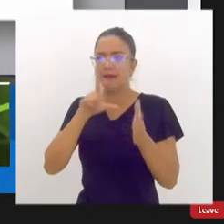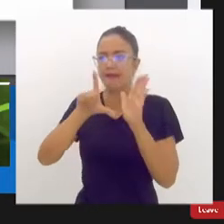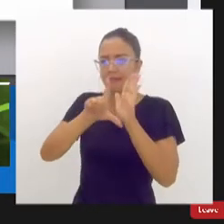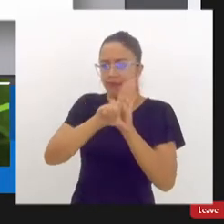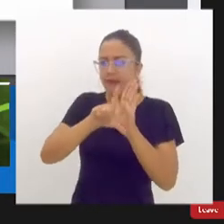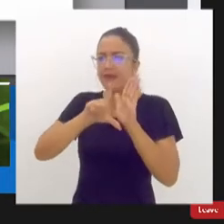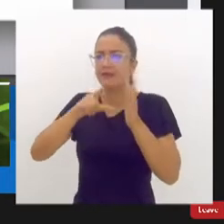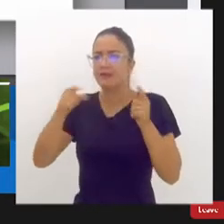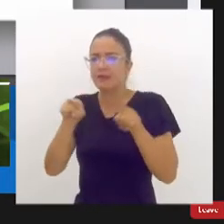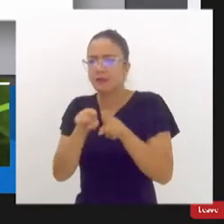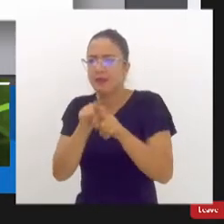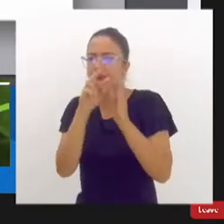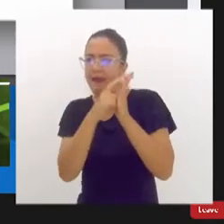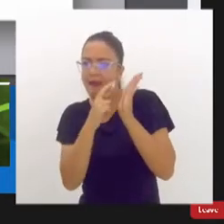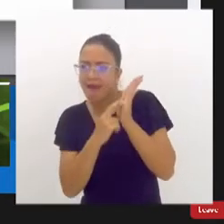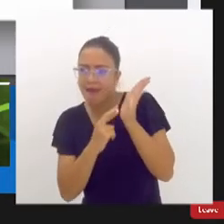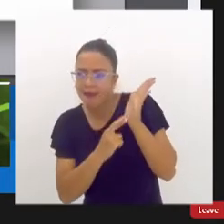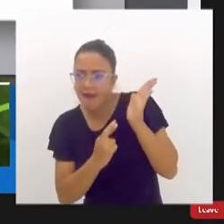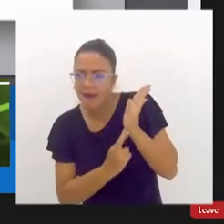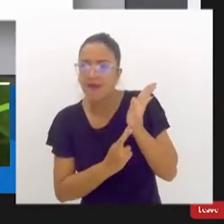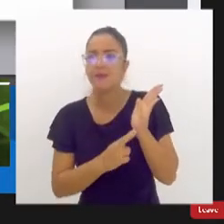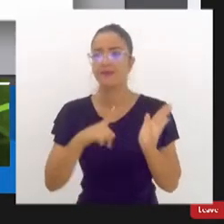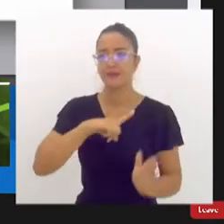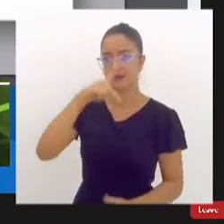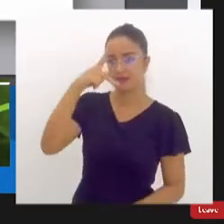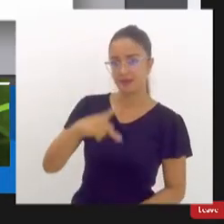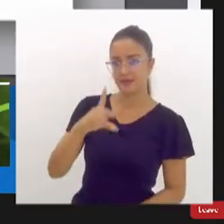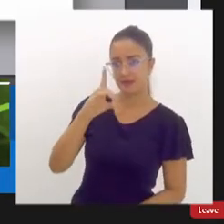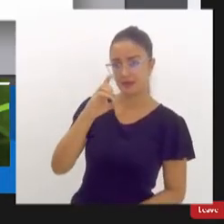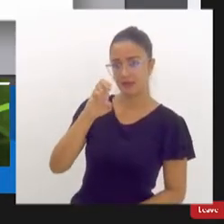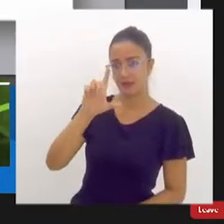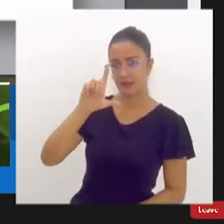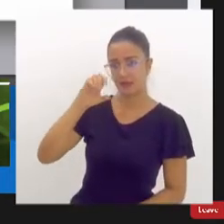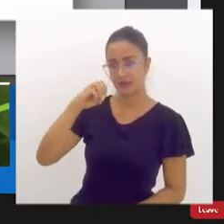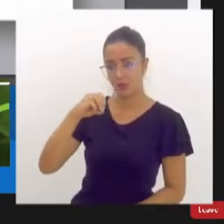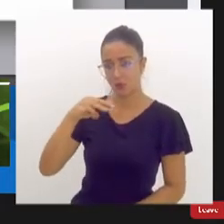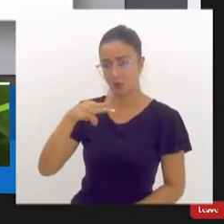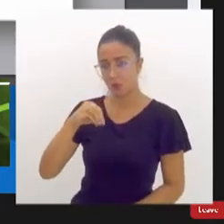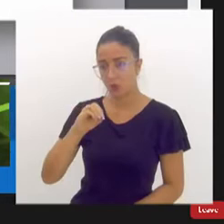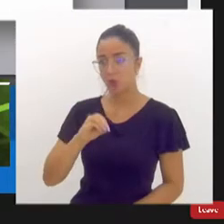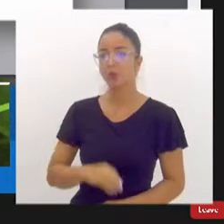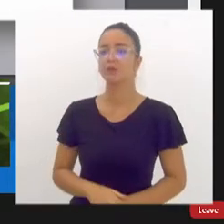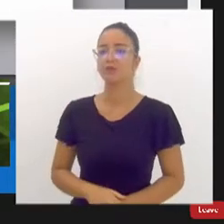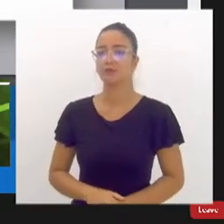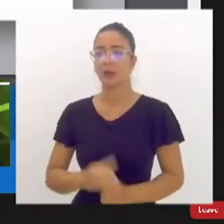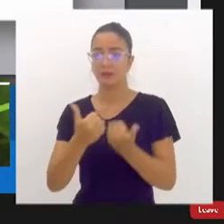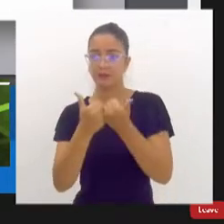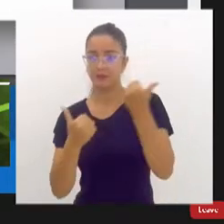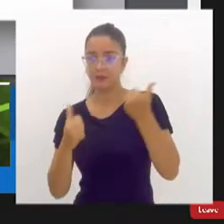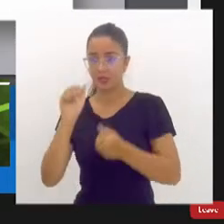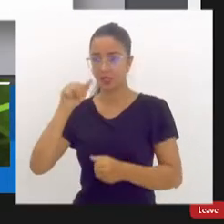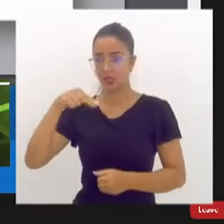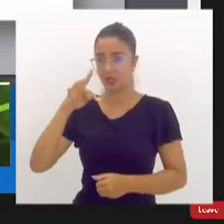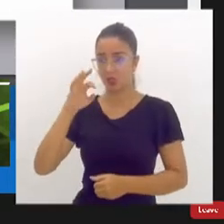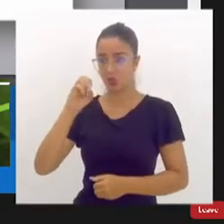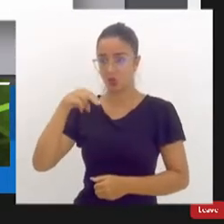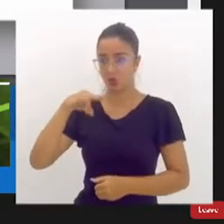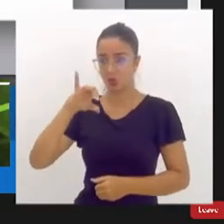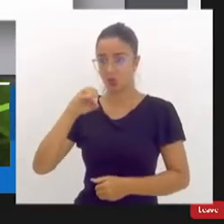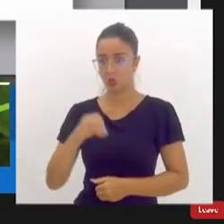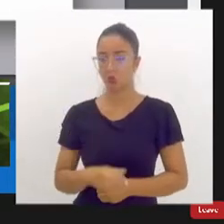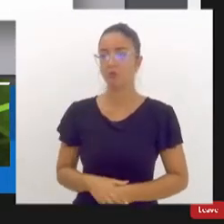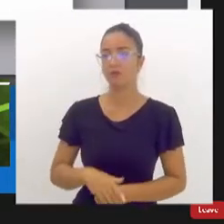no presidente é o conselheiro Delmo Ernesto Morani, o vice-presidente Antônio Charbel José Zaibe, os conselheiros